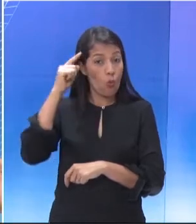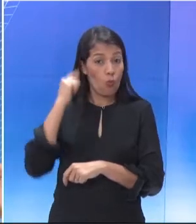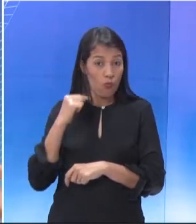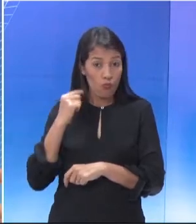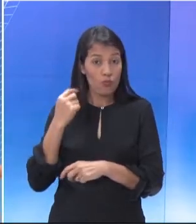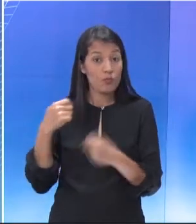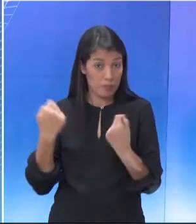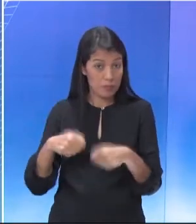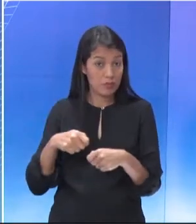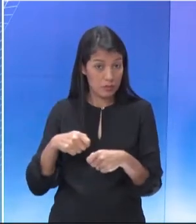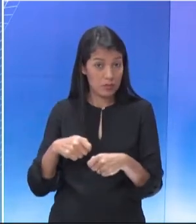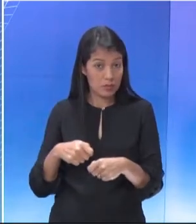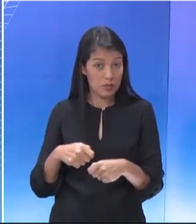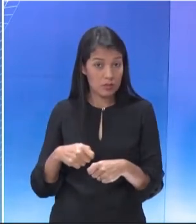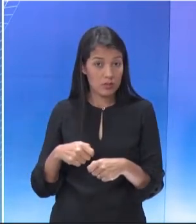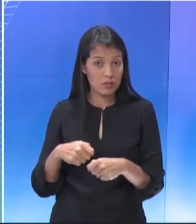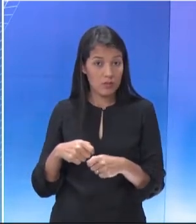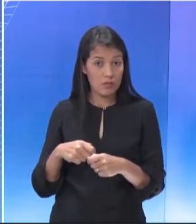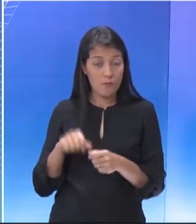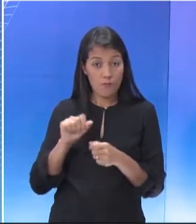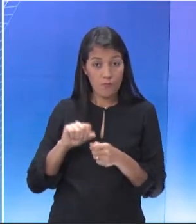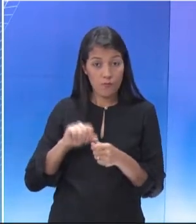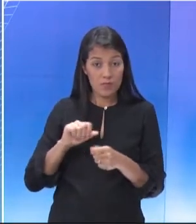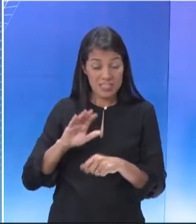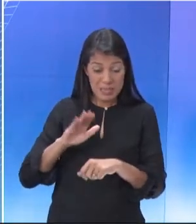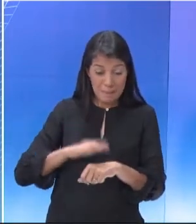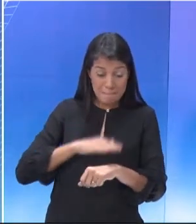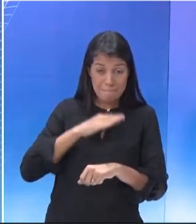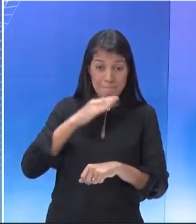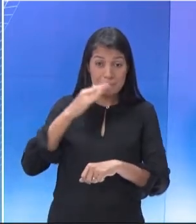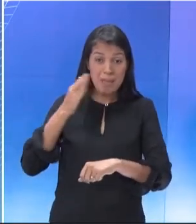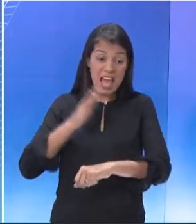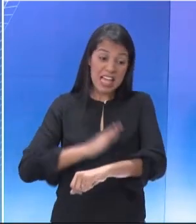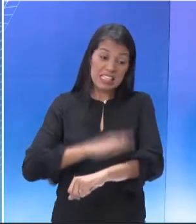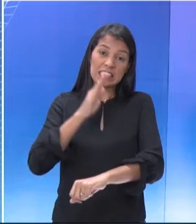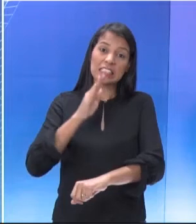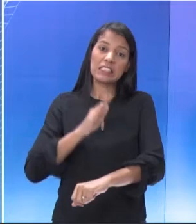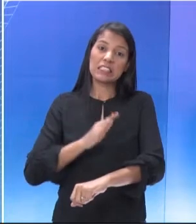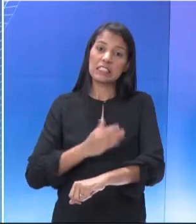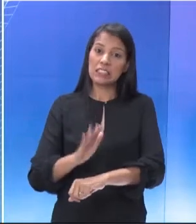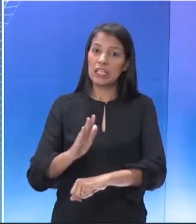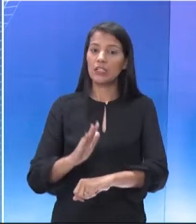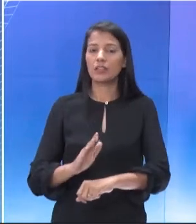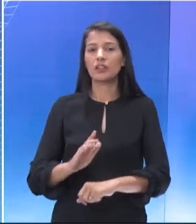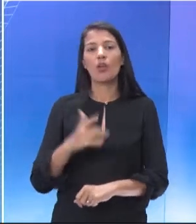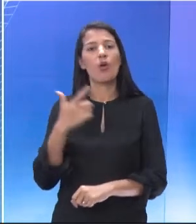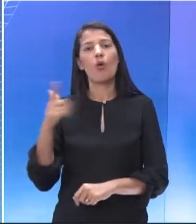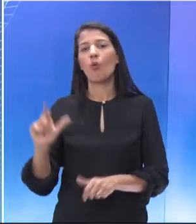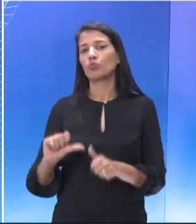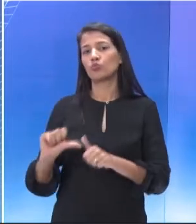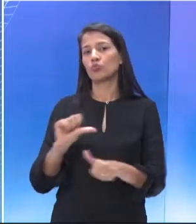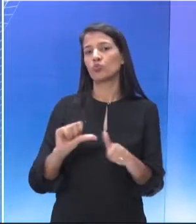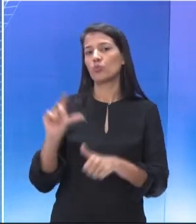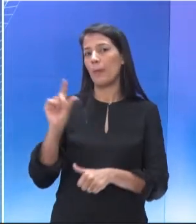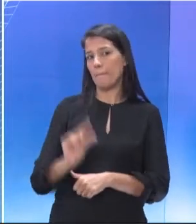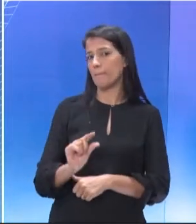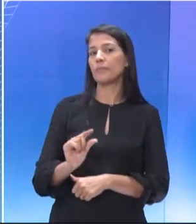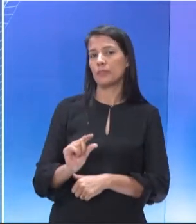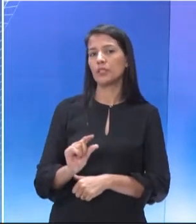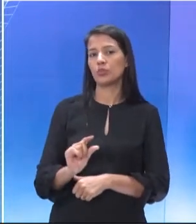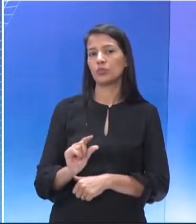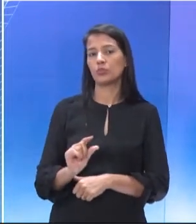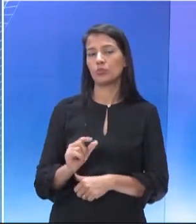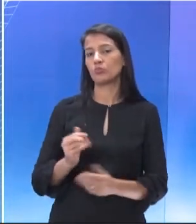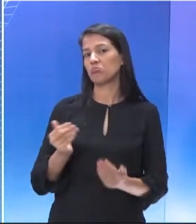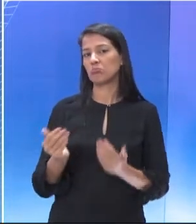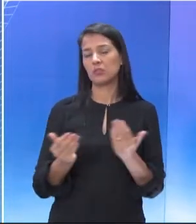mais cera, em outro tempo pode produzir uma quantidade mais reduzida. Mas isso tudo vai depender de como